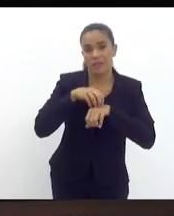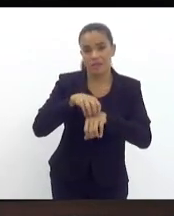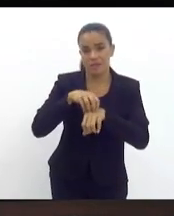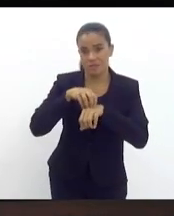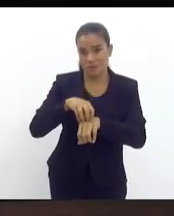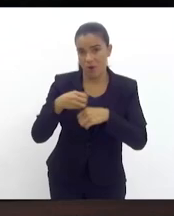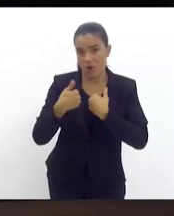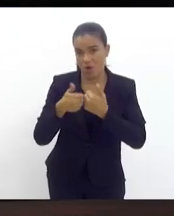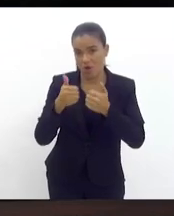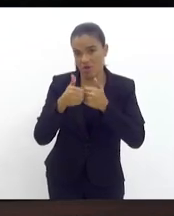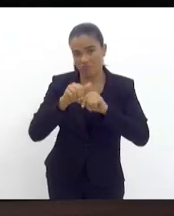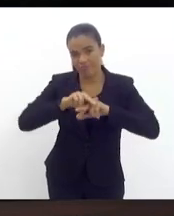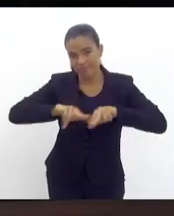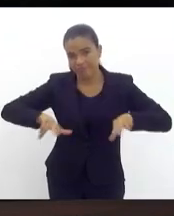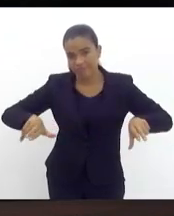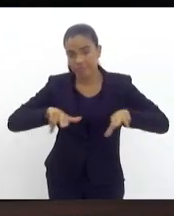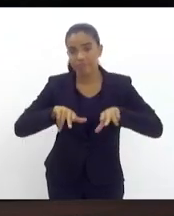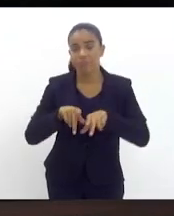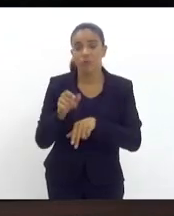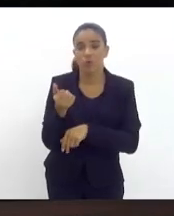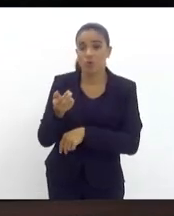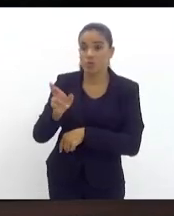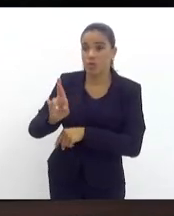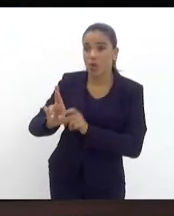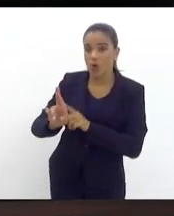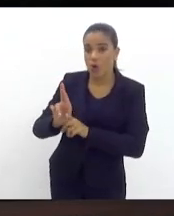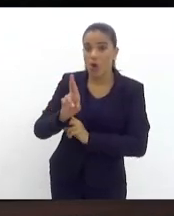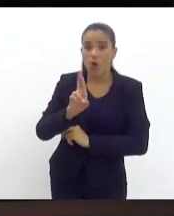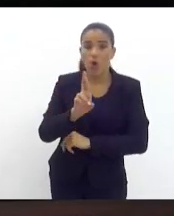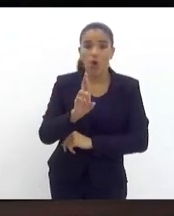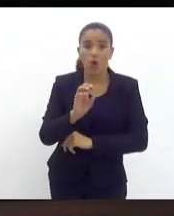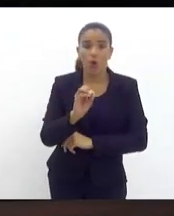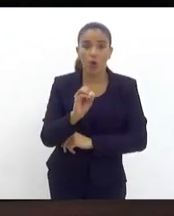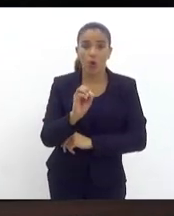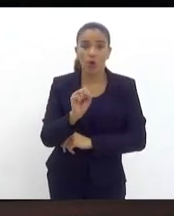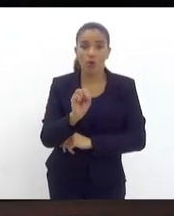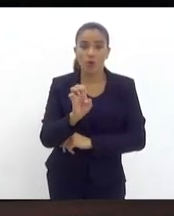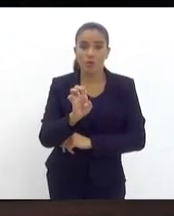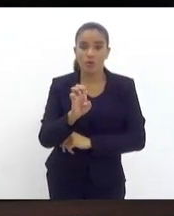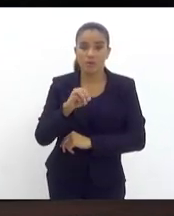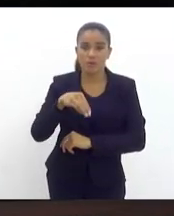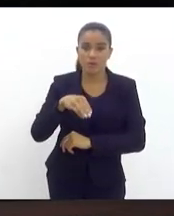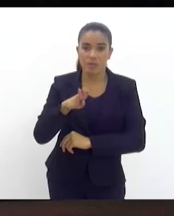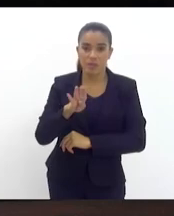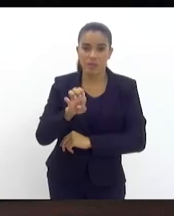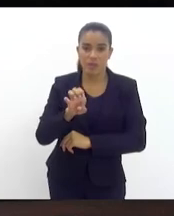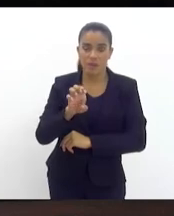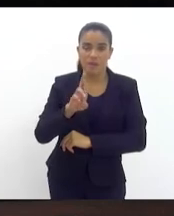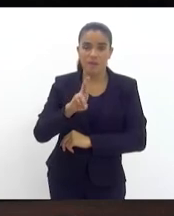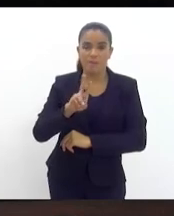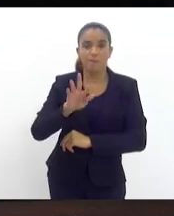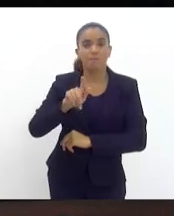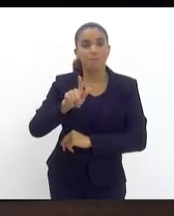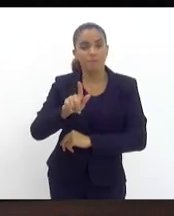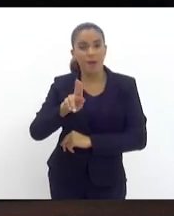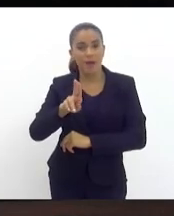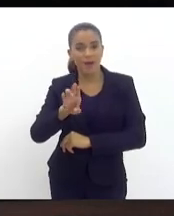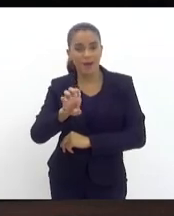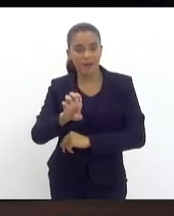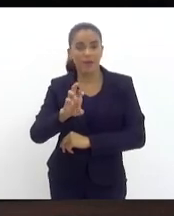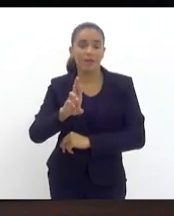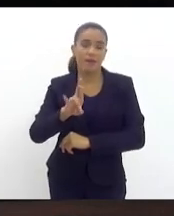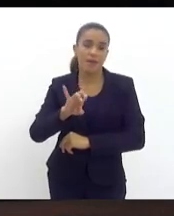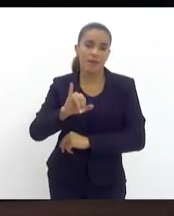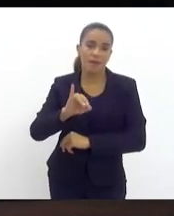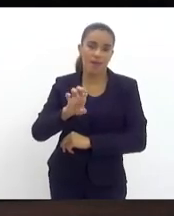o senhor Rosemberg Reis que ocupa essa importantíssima pasta eu